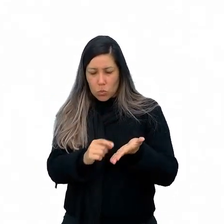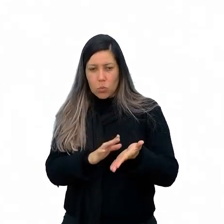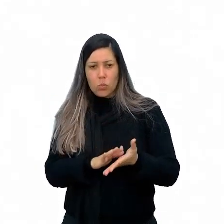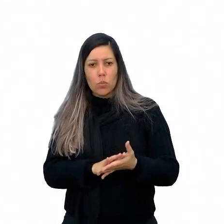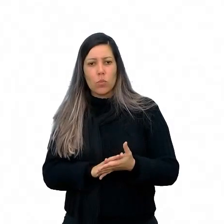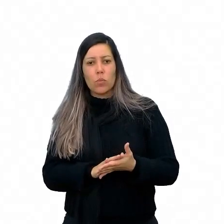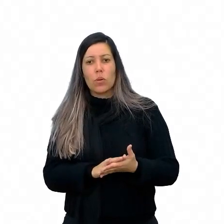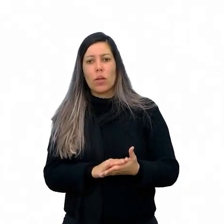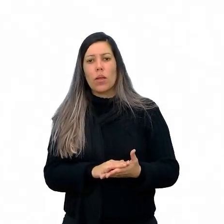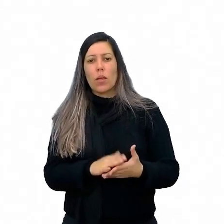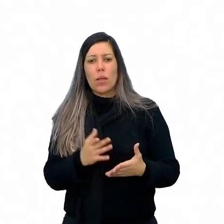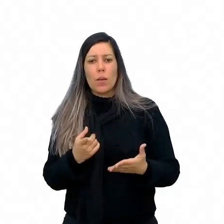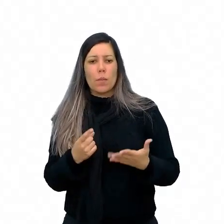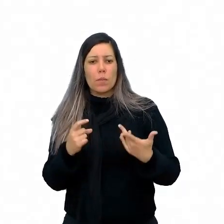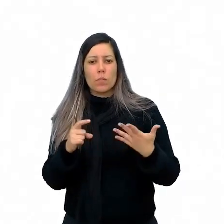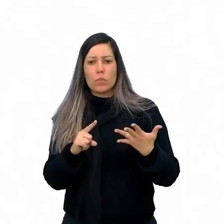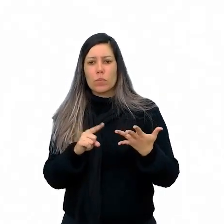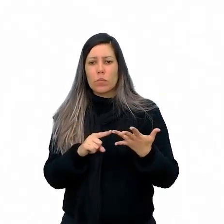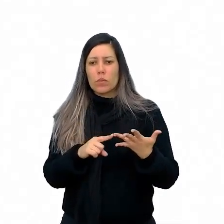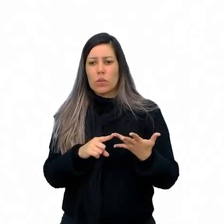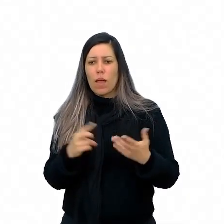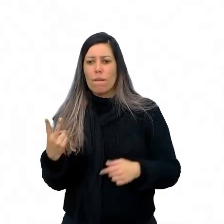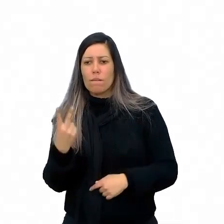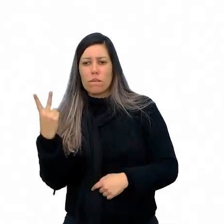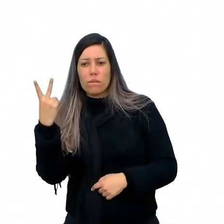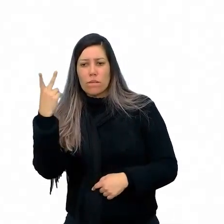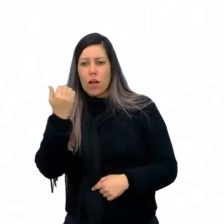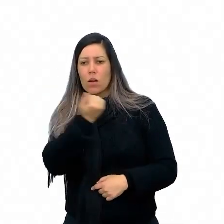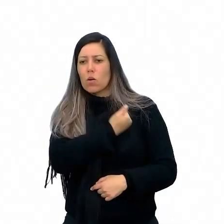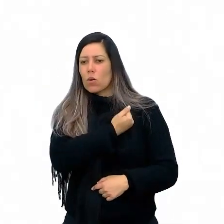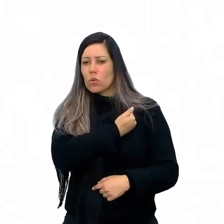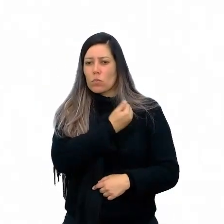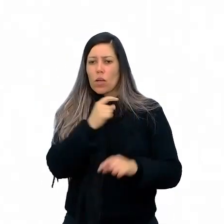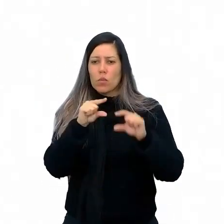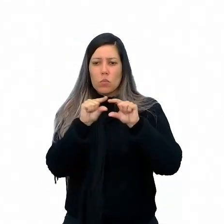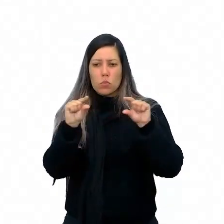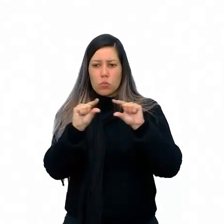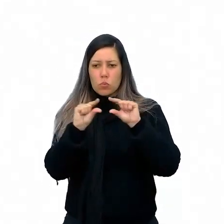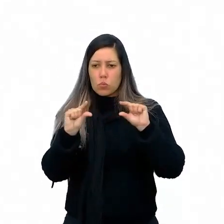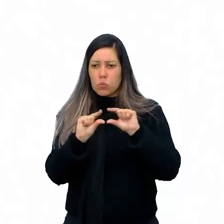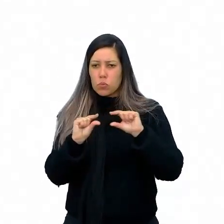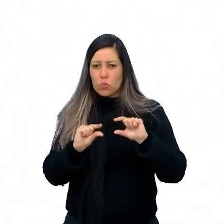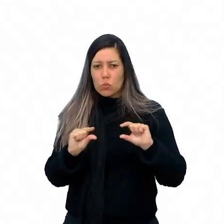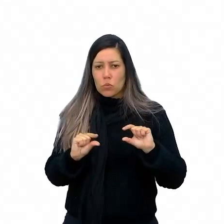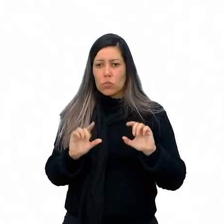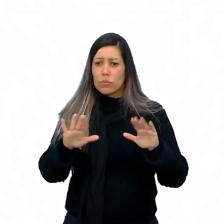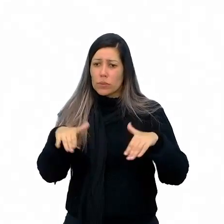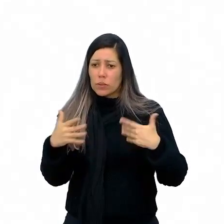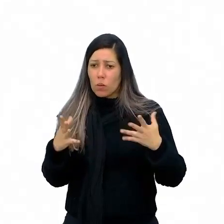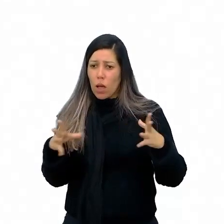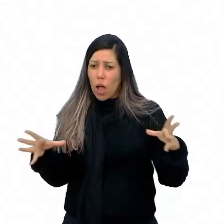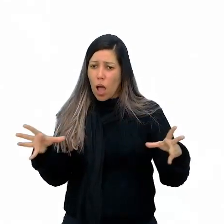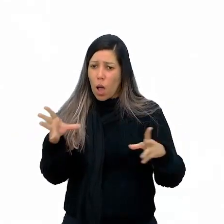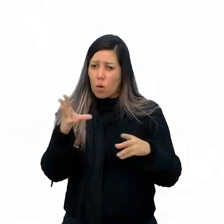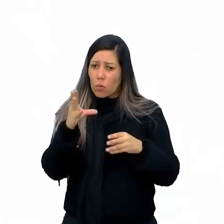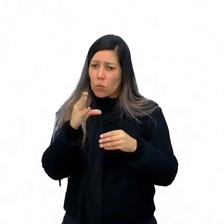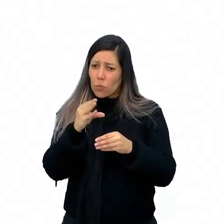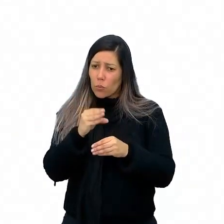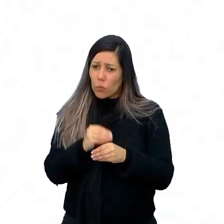geral, valor numérico de expressões algébricas. Então, eu feito tudo isso, feito